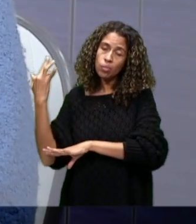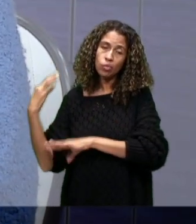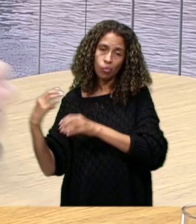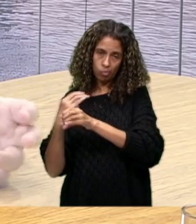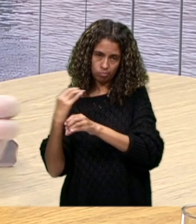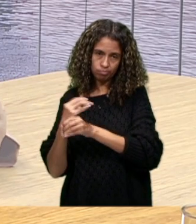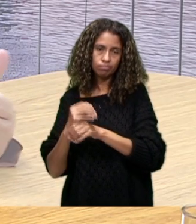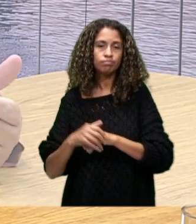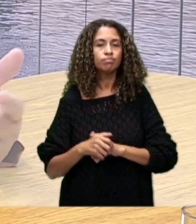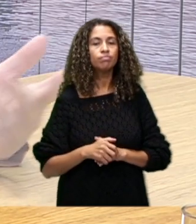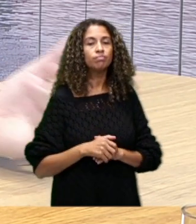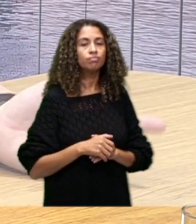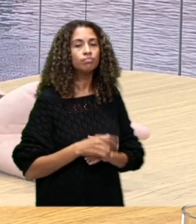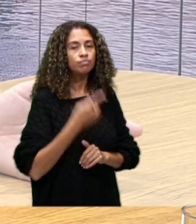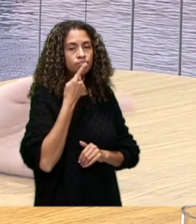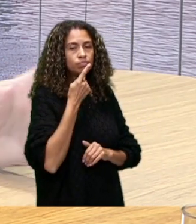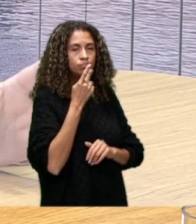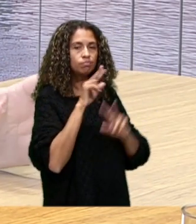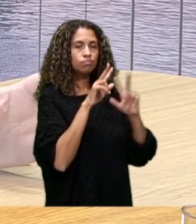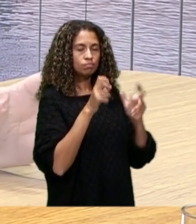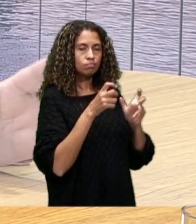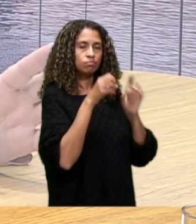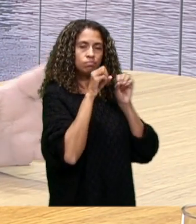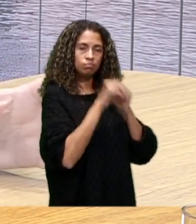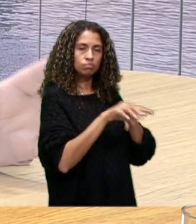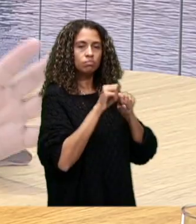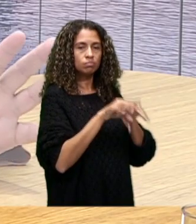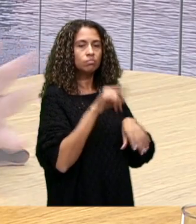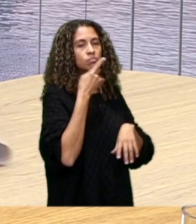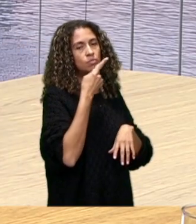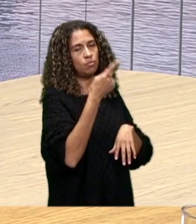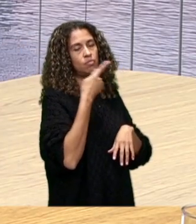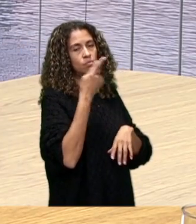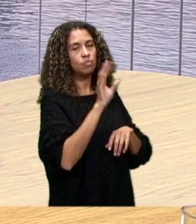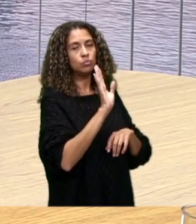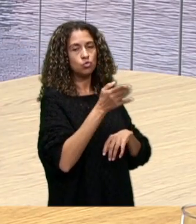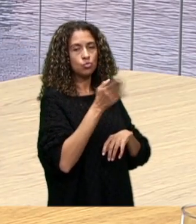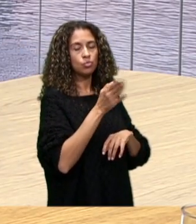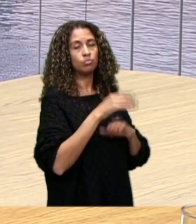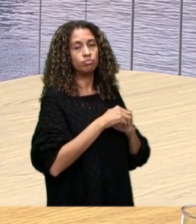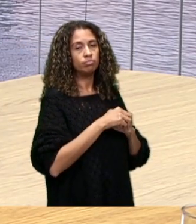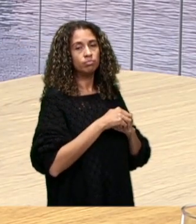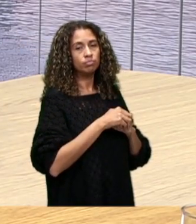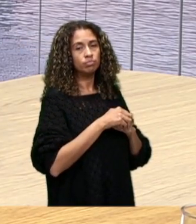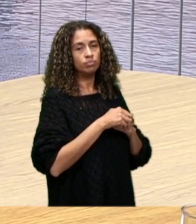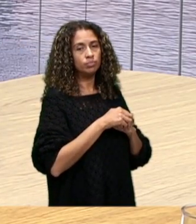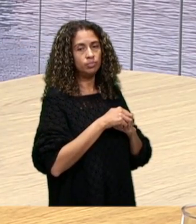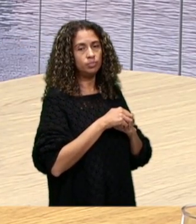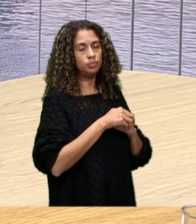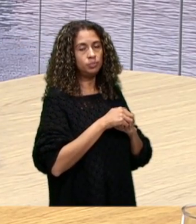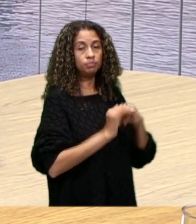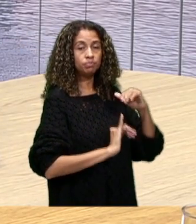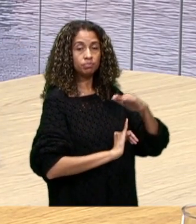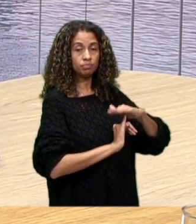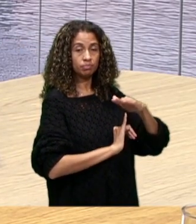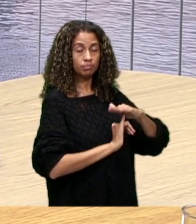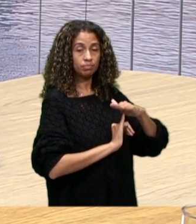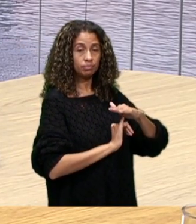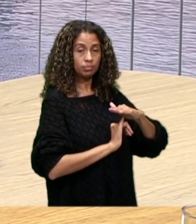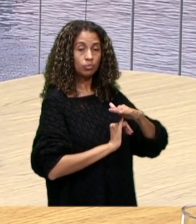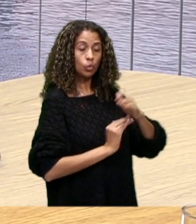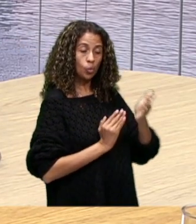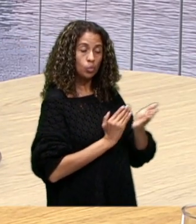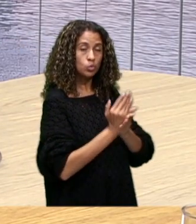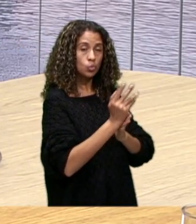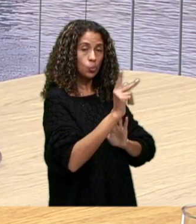Começando pelas instituições, né? Que nem você falava agora há pouco, Arthur, que o IFSC ele implantou um